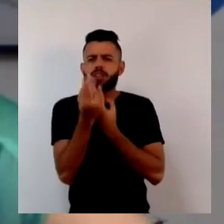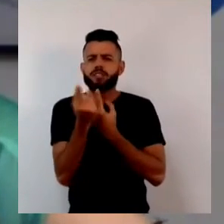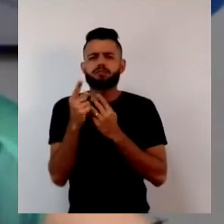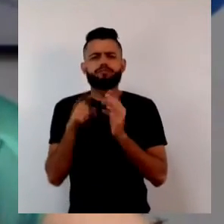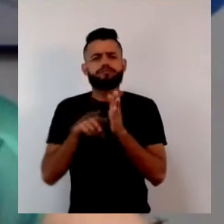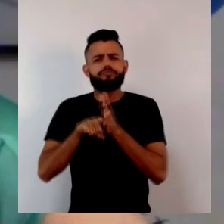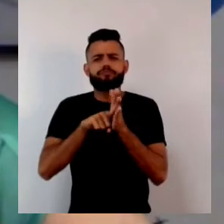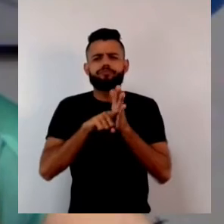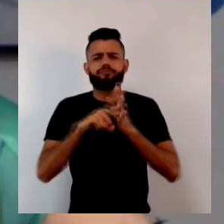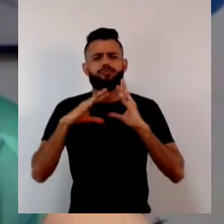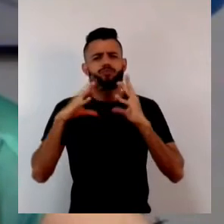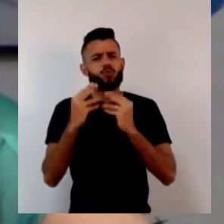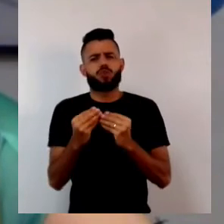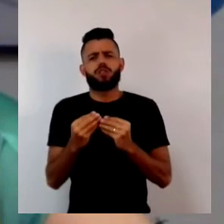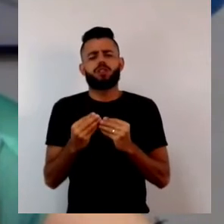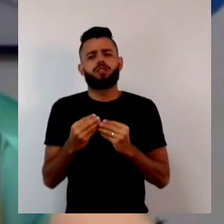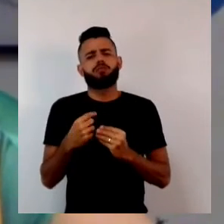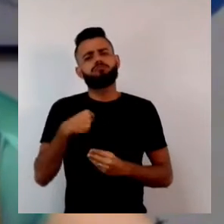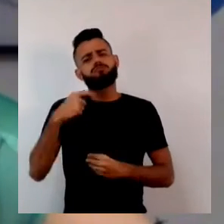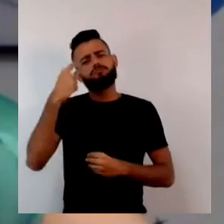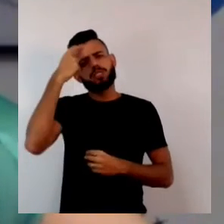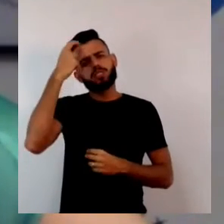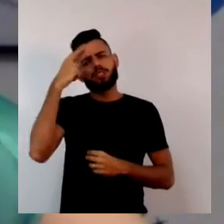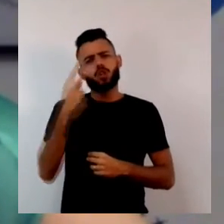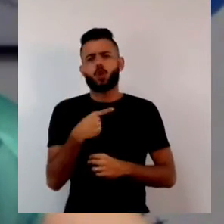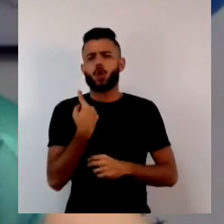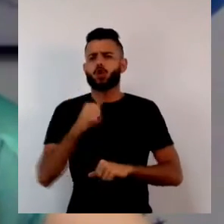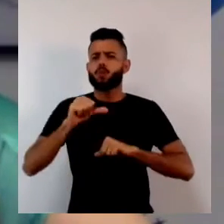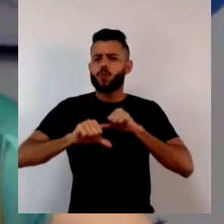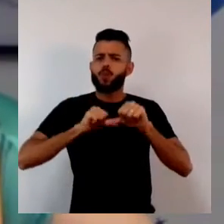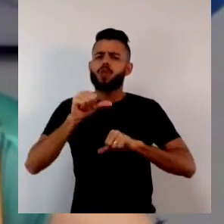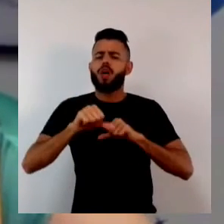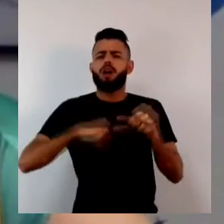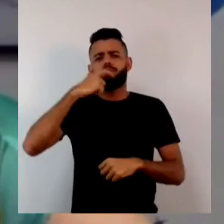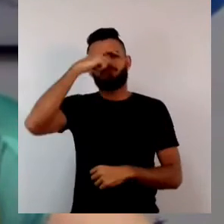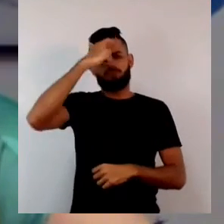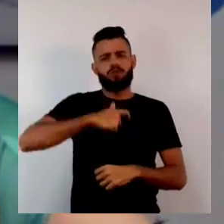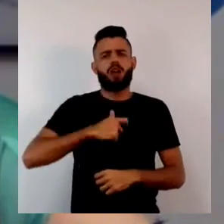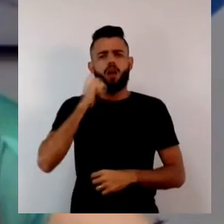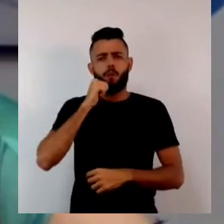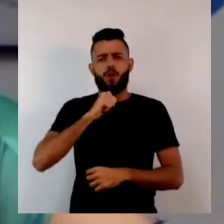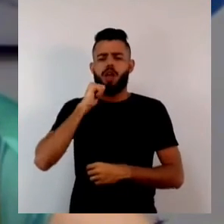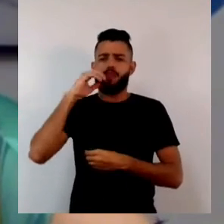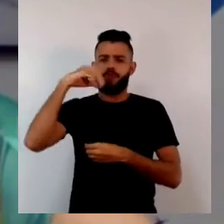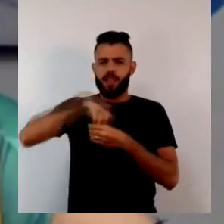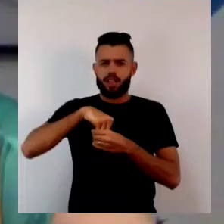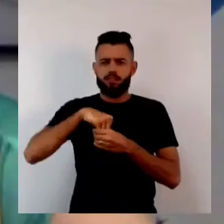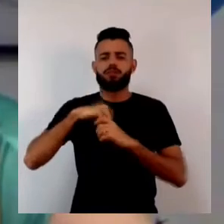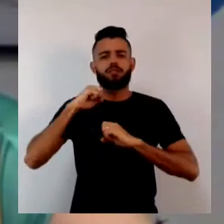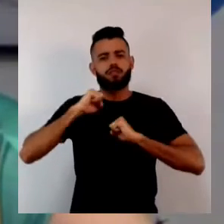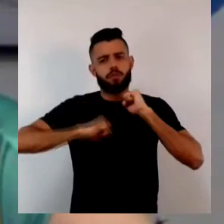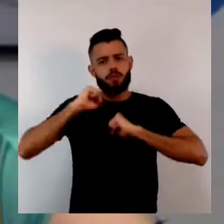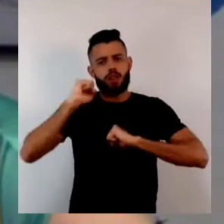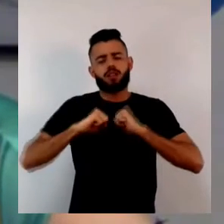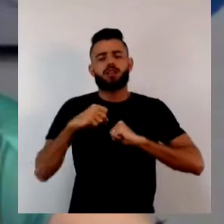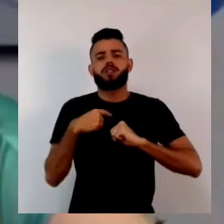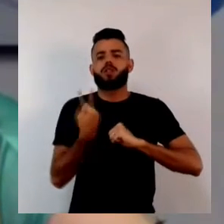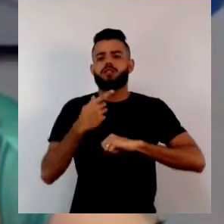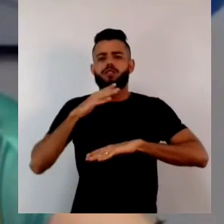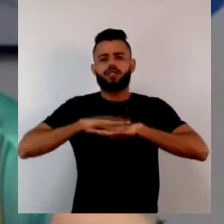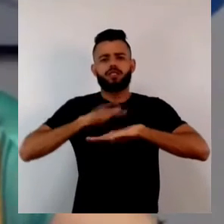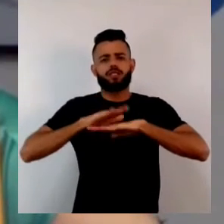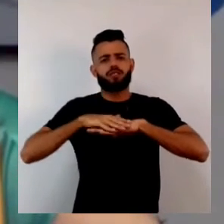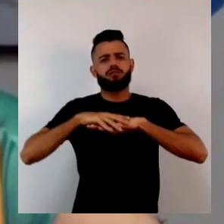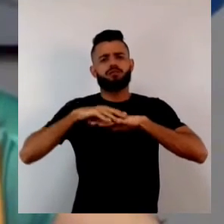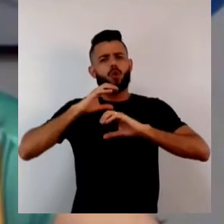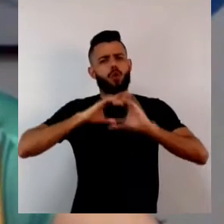precisa mudar esse papel das mulheres, tanto dentro das agências, quanto no que a gente está produzindo de comunicação, porque eu também comecei a acessar a informação